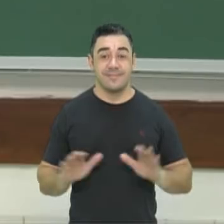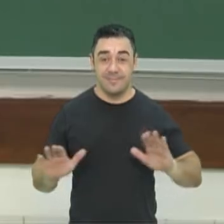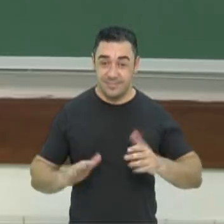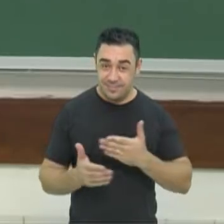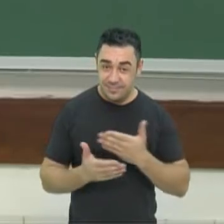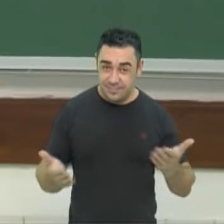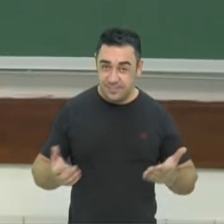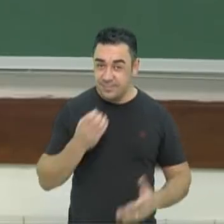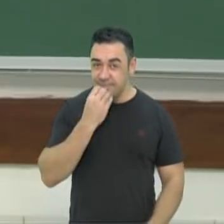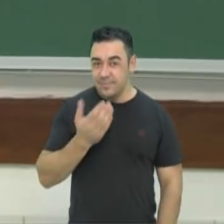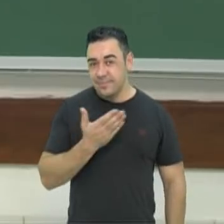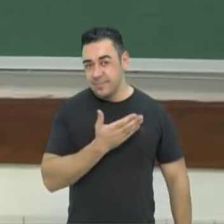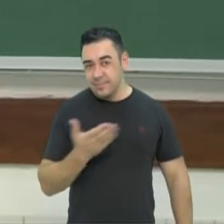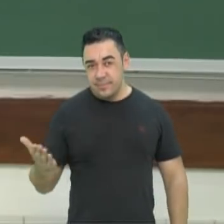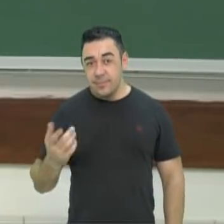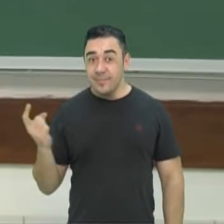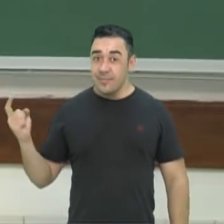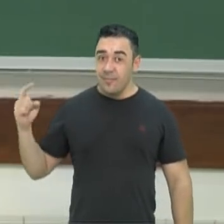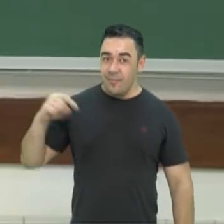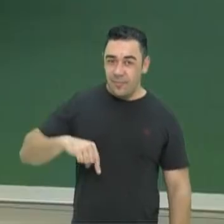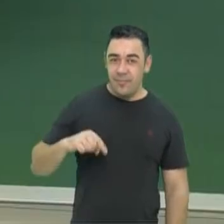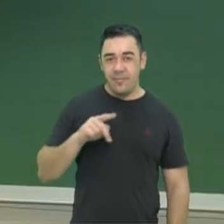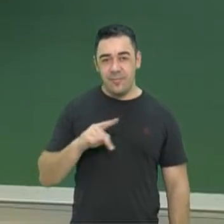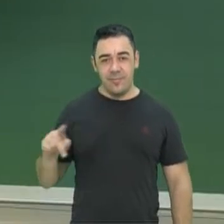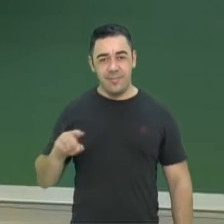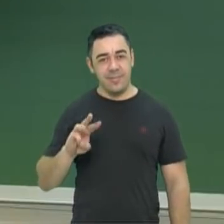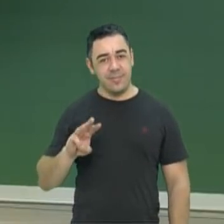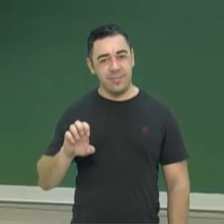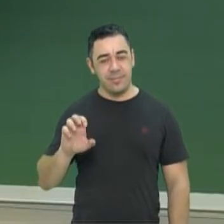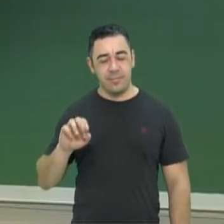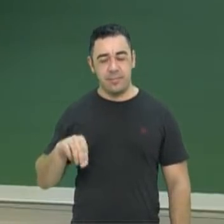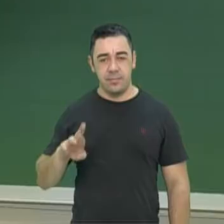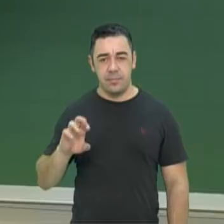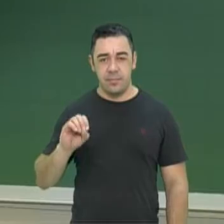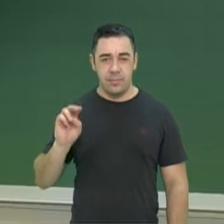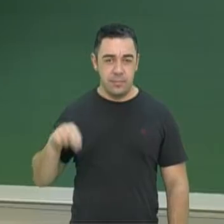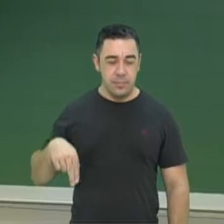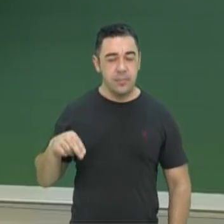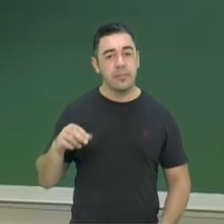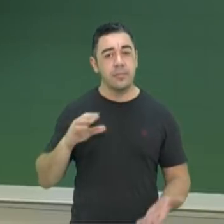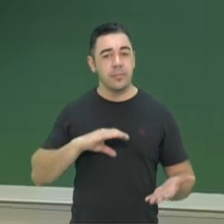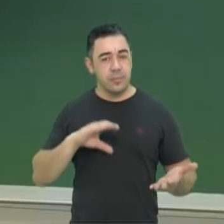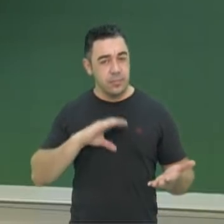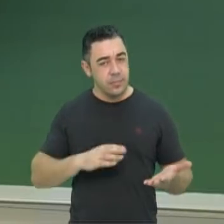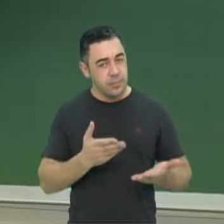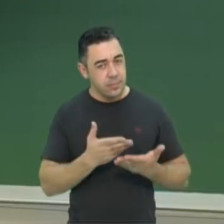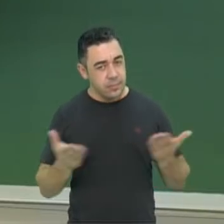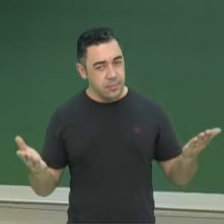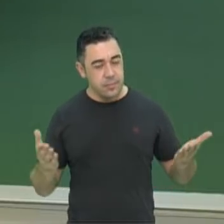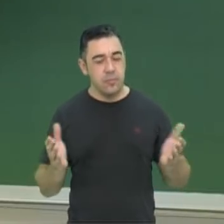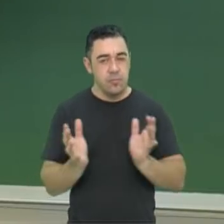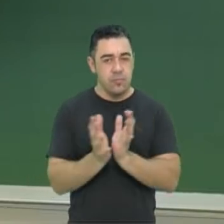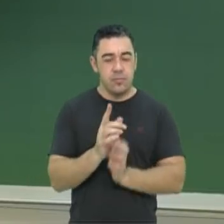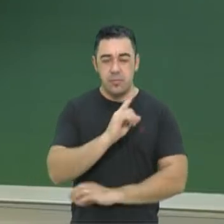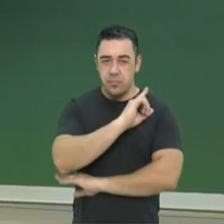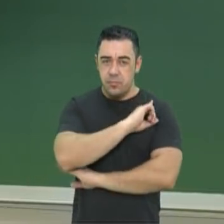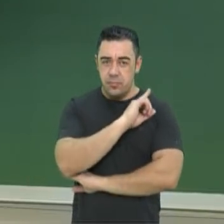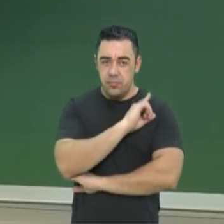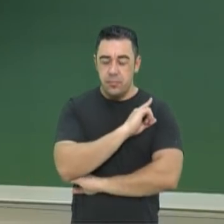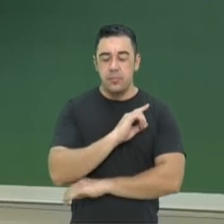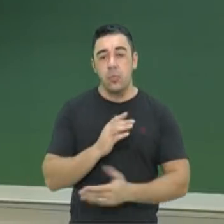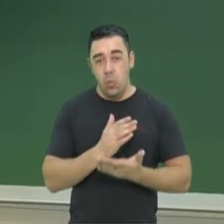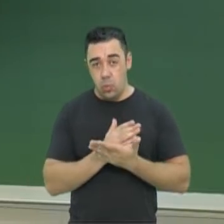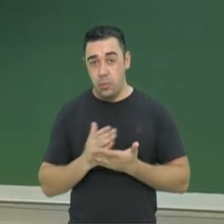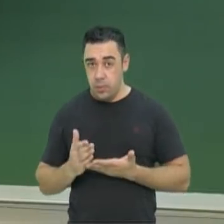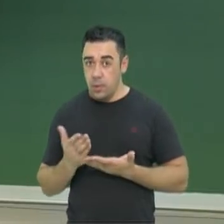Olá pessoal, tudo bem com vocês? Estou de volta, professor Emerson, para trabalhar língua portuguesa com você aí da primeira série. Claro que antes de